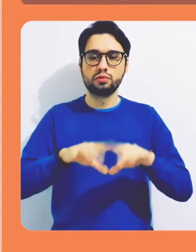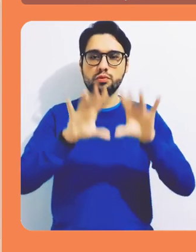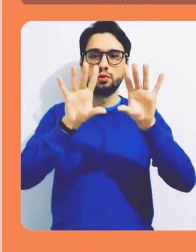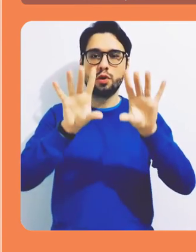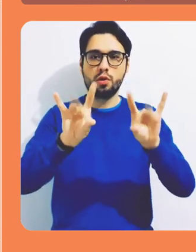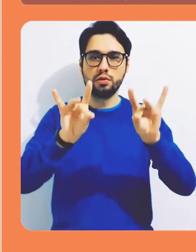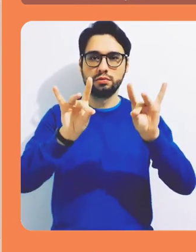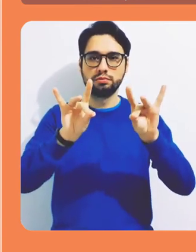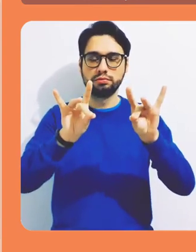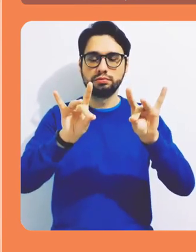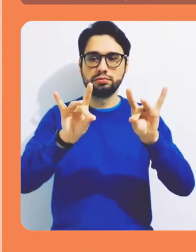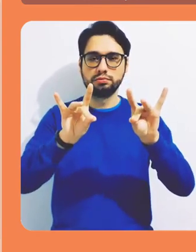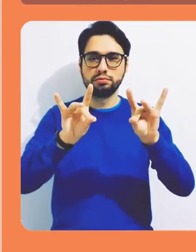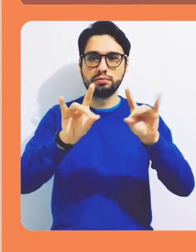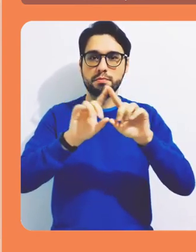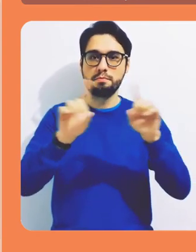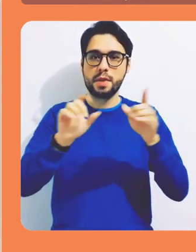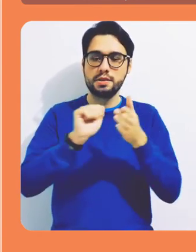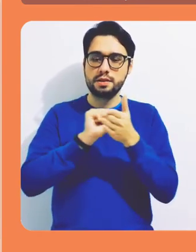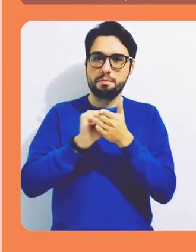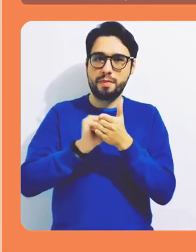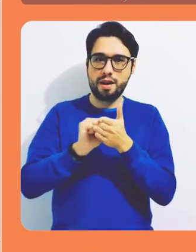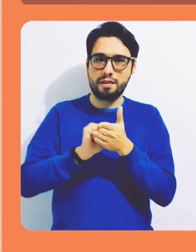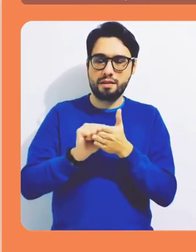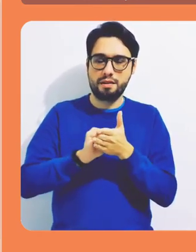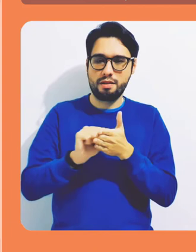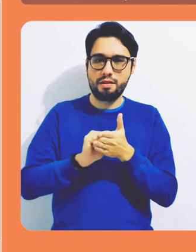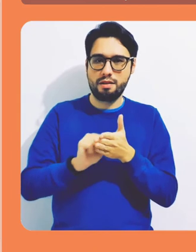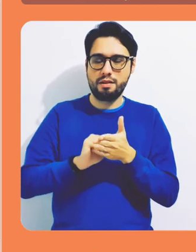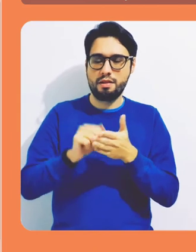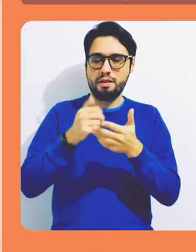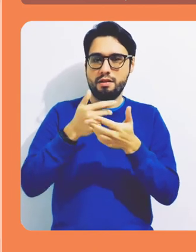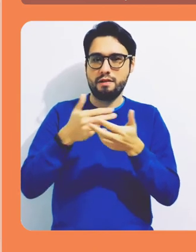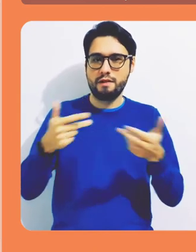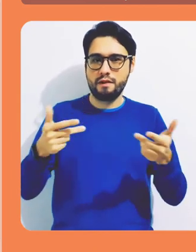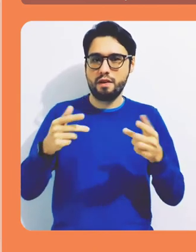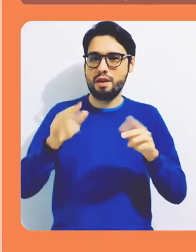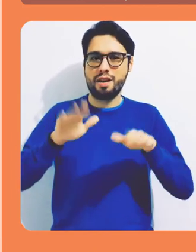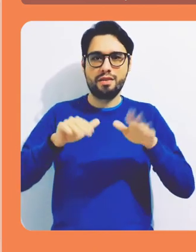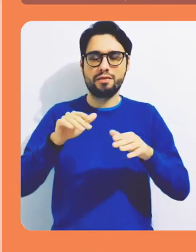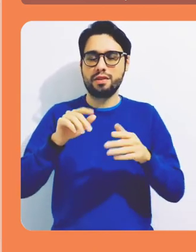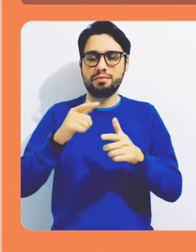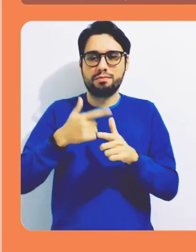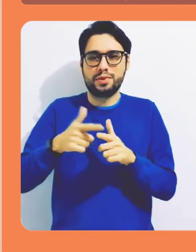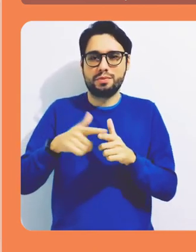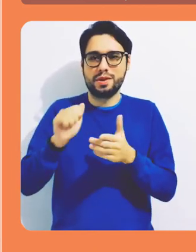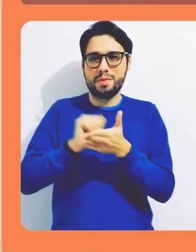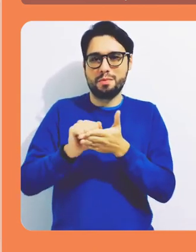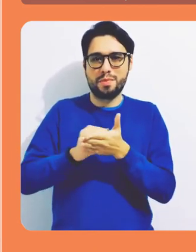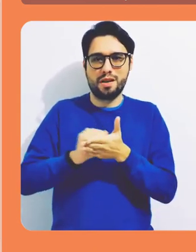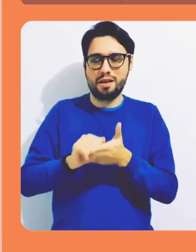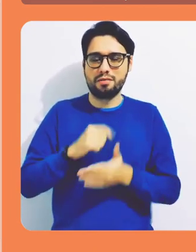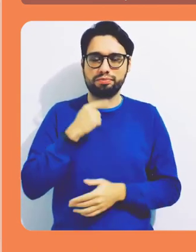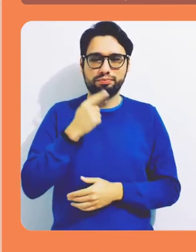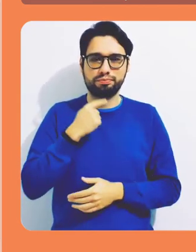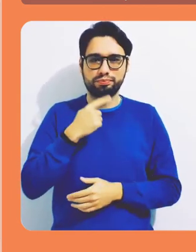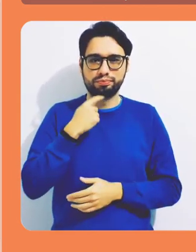editor. Ó, apaguei. Ó, muitas vezes não apaga o que eu